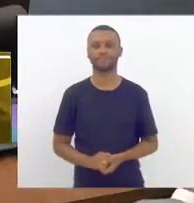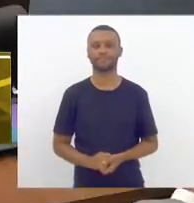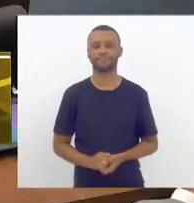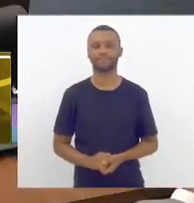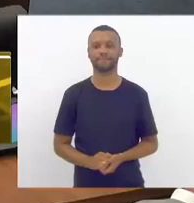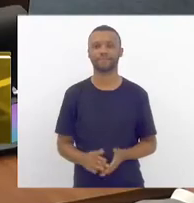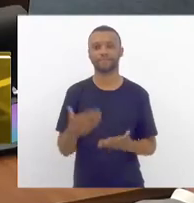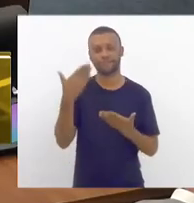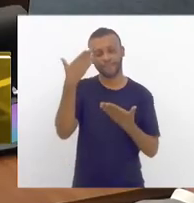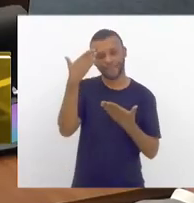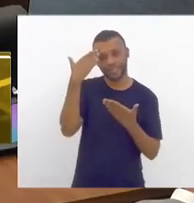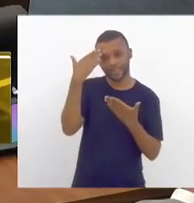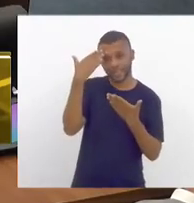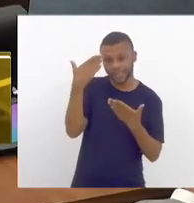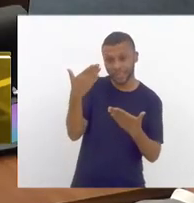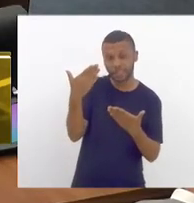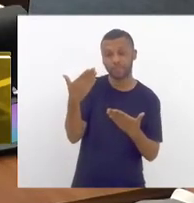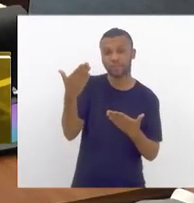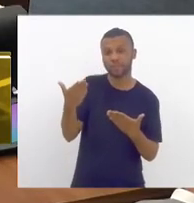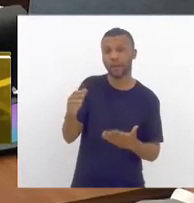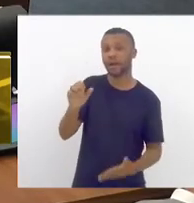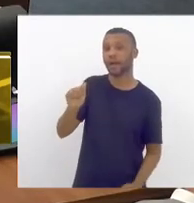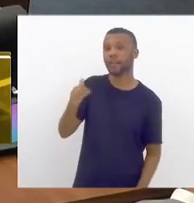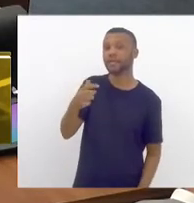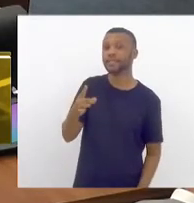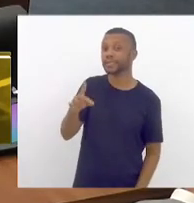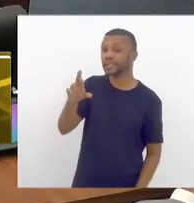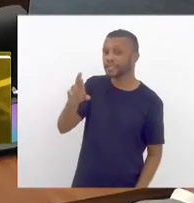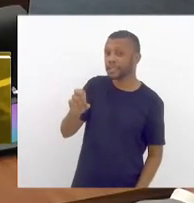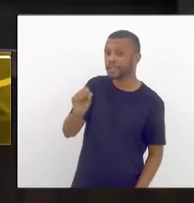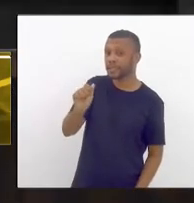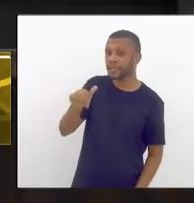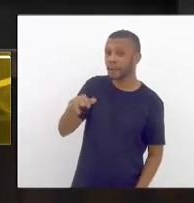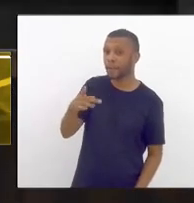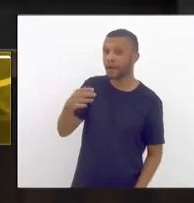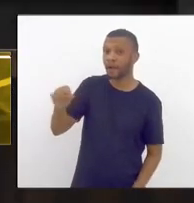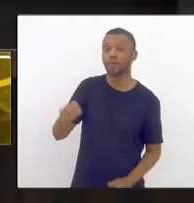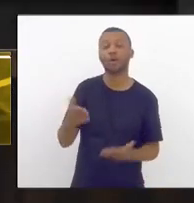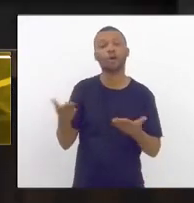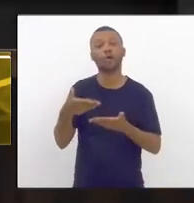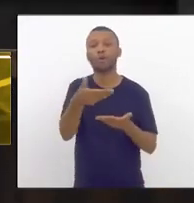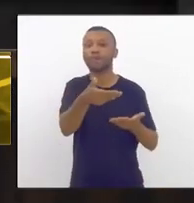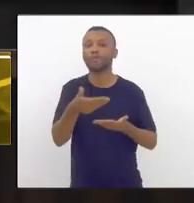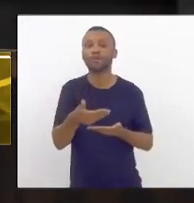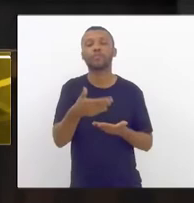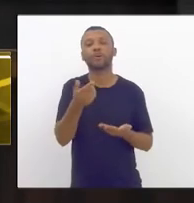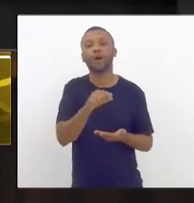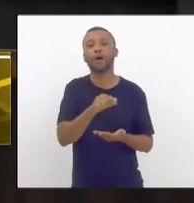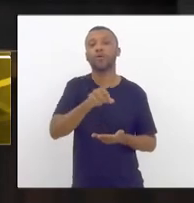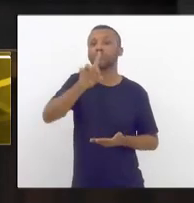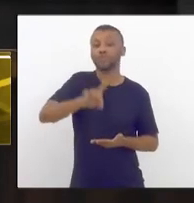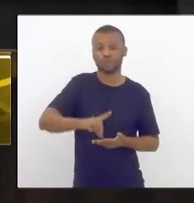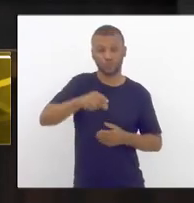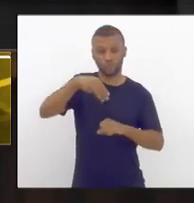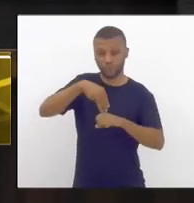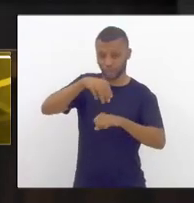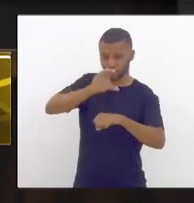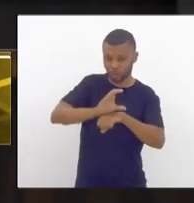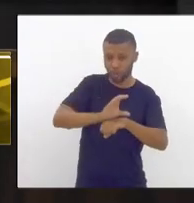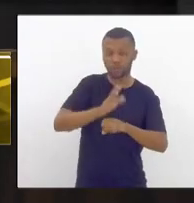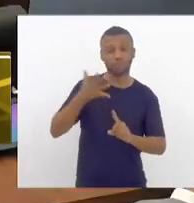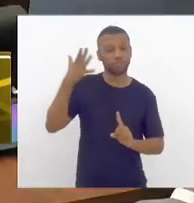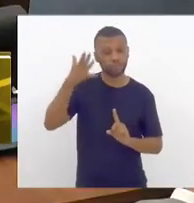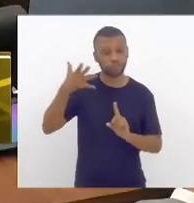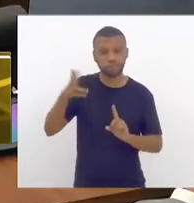agradecendo ao Dr Alexandre Sampaio convido o Dr Fernando de Paula diretor do McDonald's para fazer o uso da